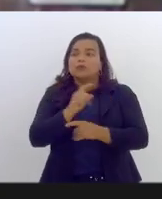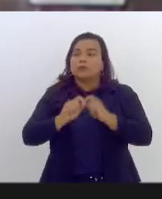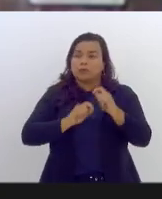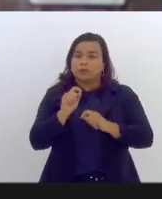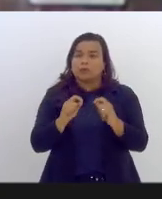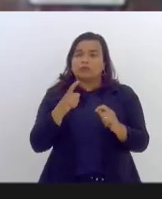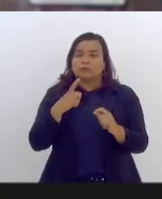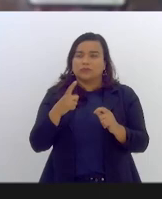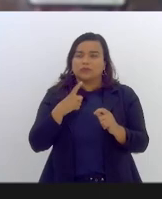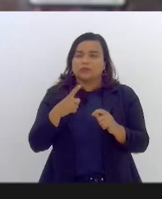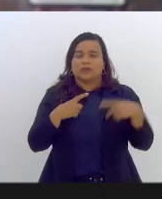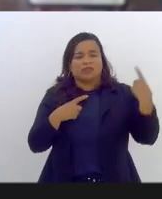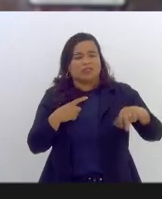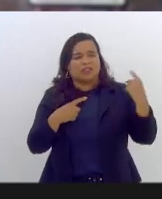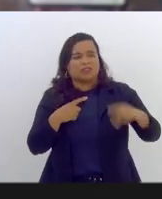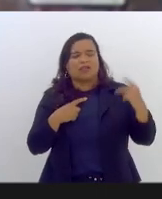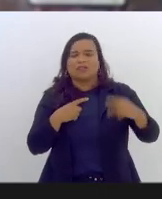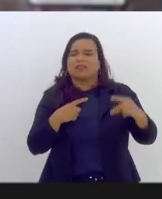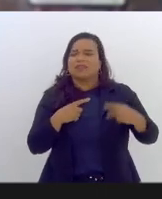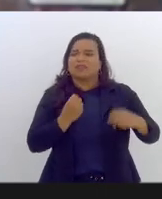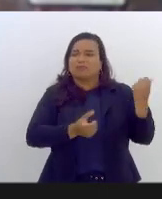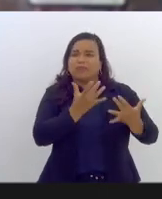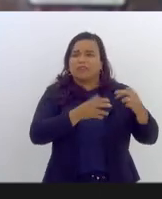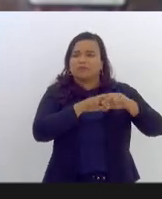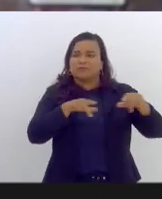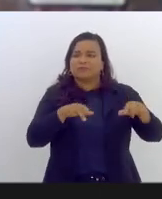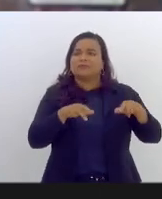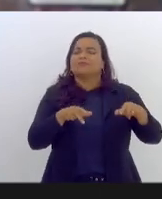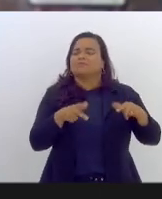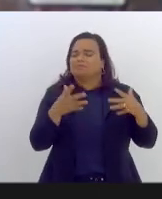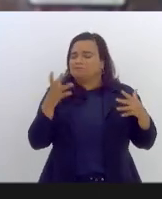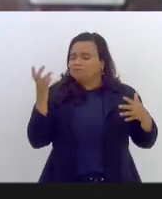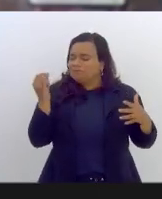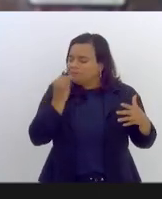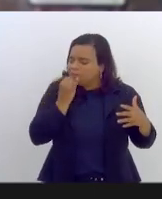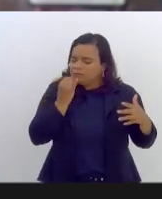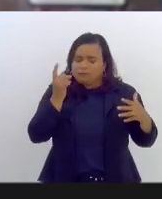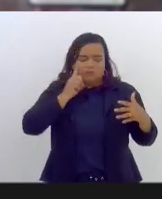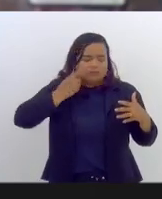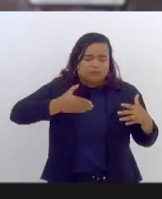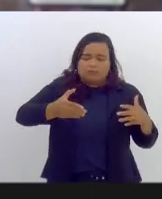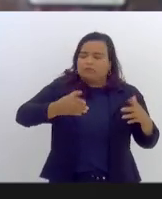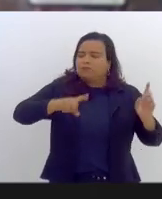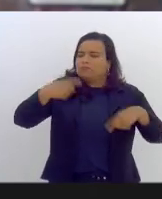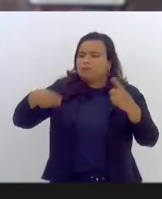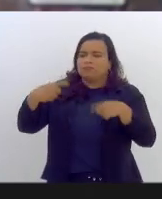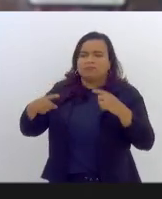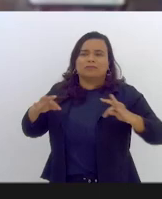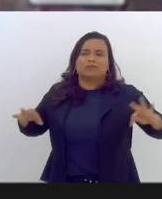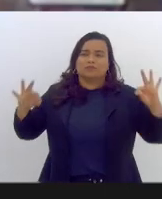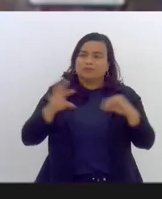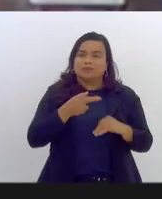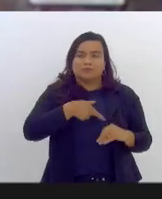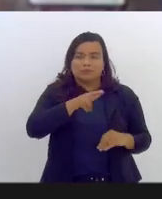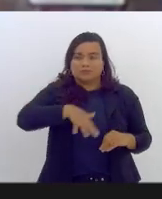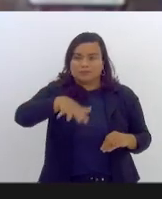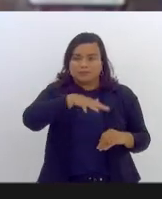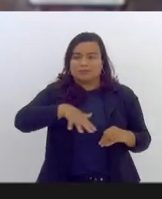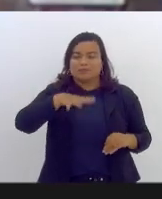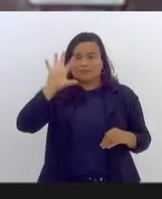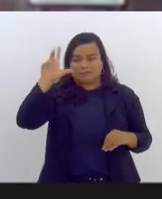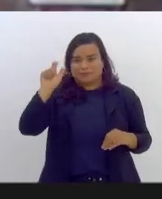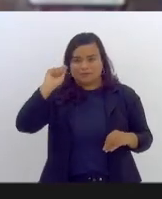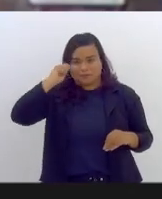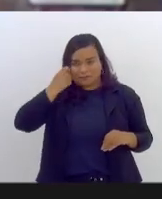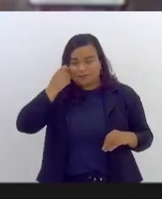vilipendia, humilha, ofende, agride todos nós religiosos de matriz